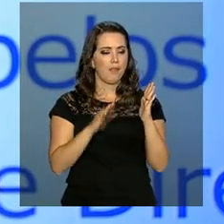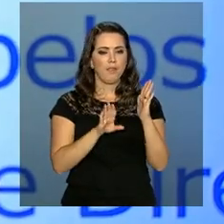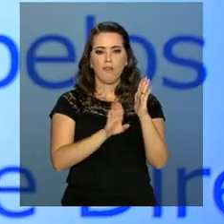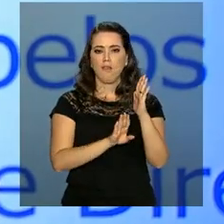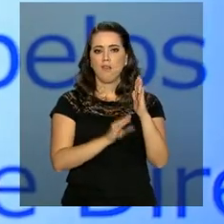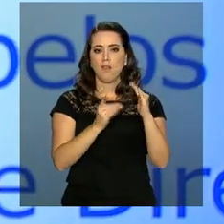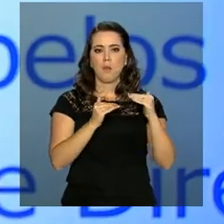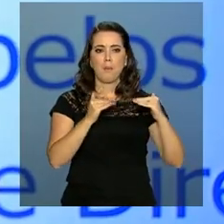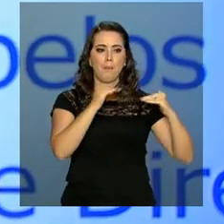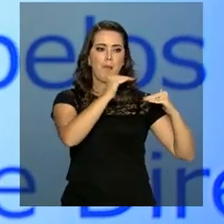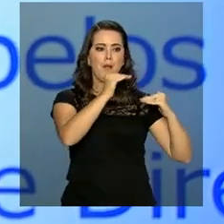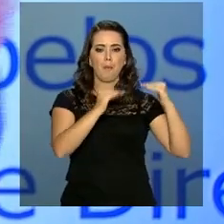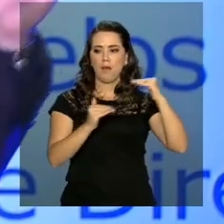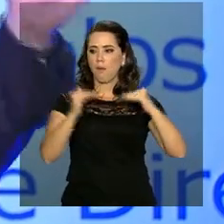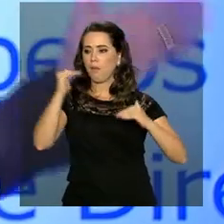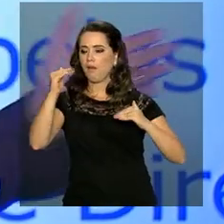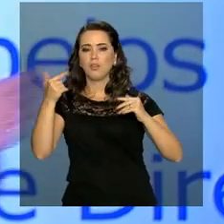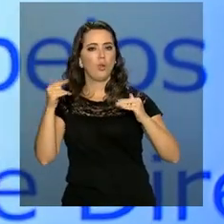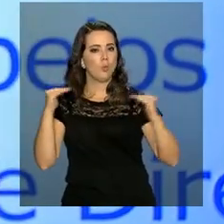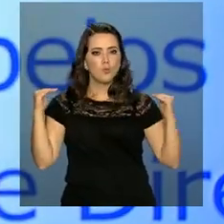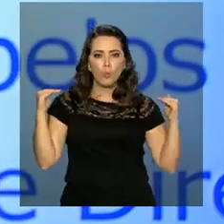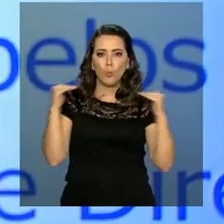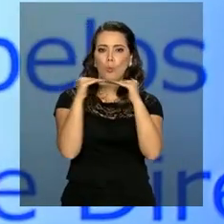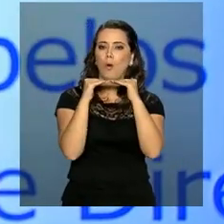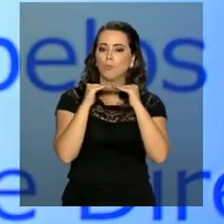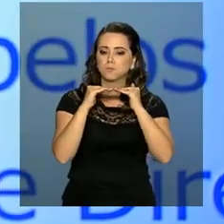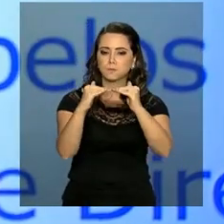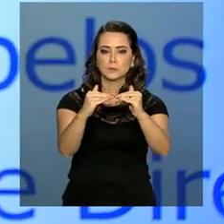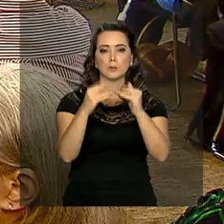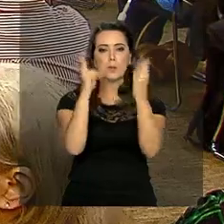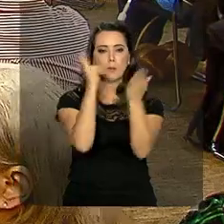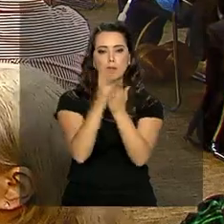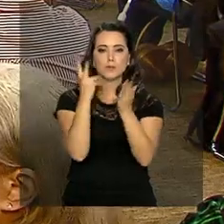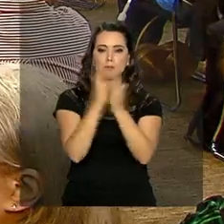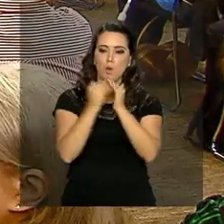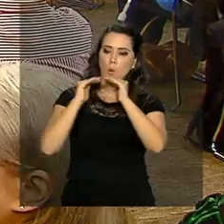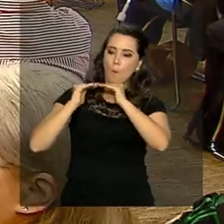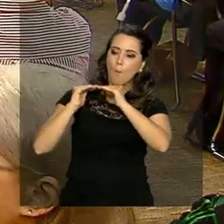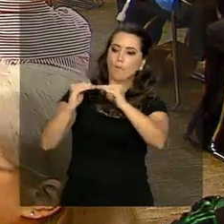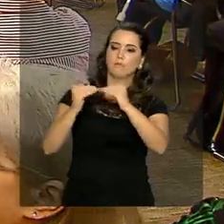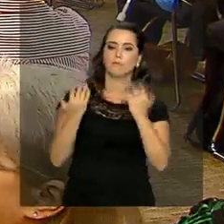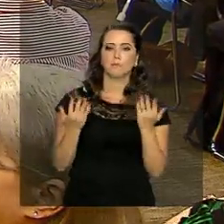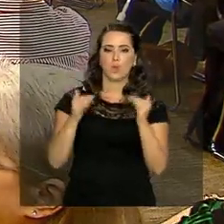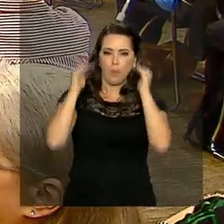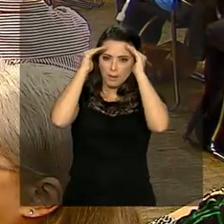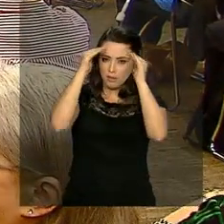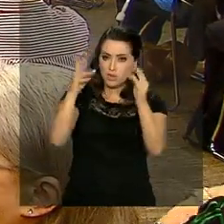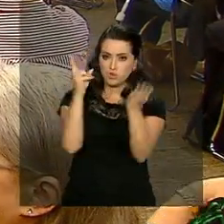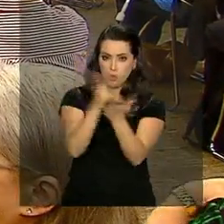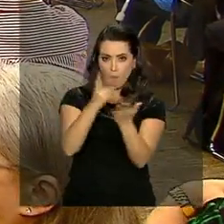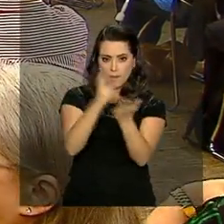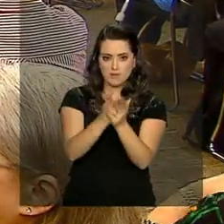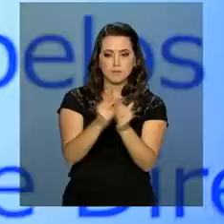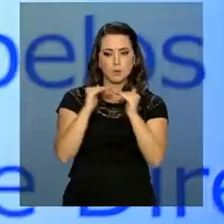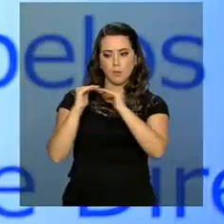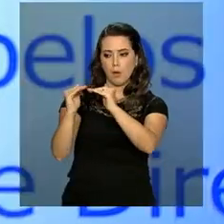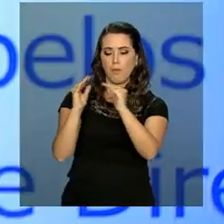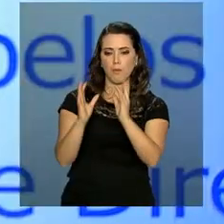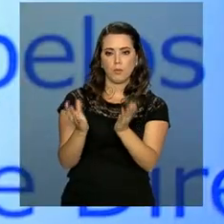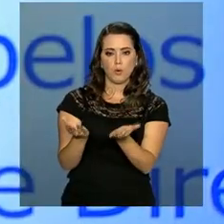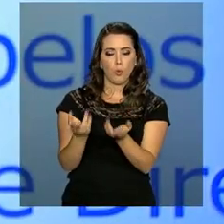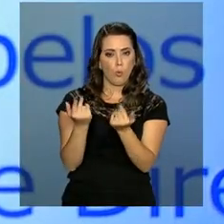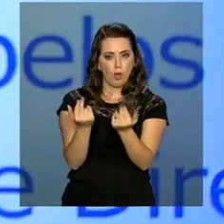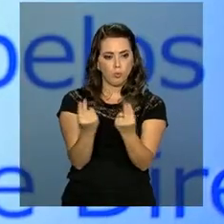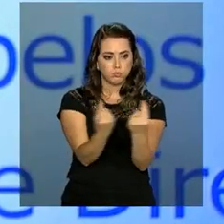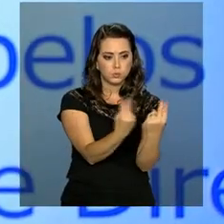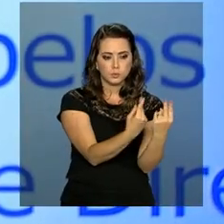prêmios. Todos recebem a mesma singela homenagem, porque o objetivo é que